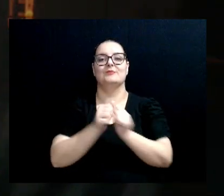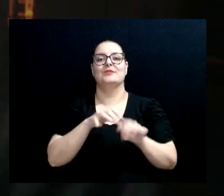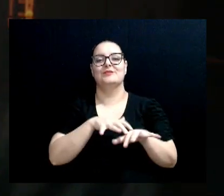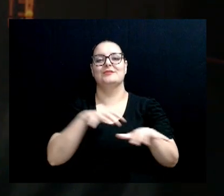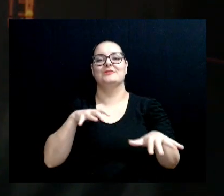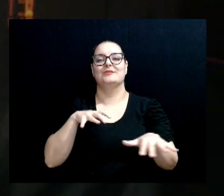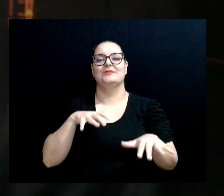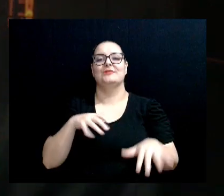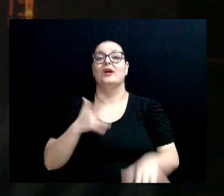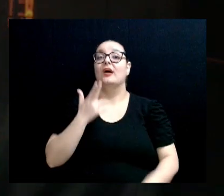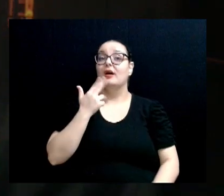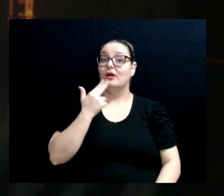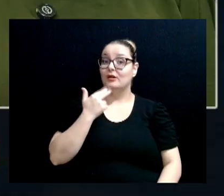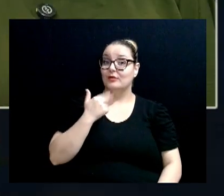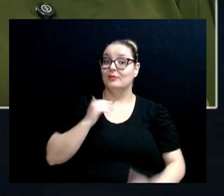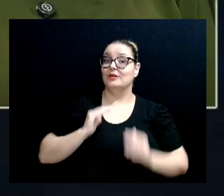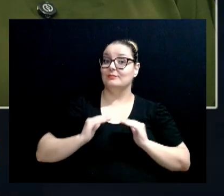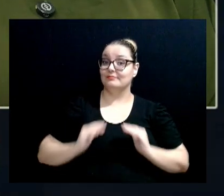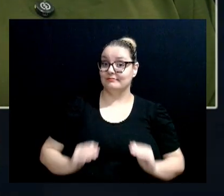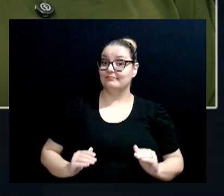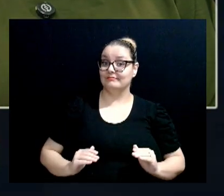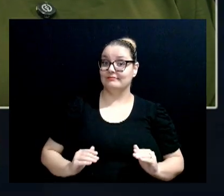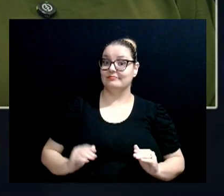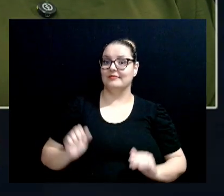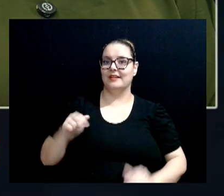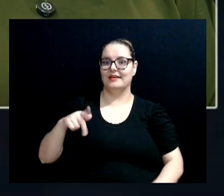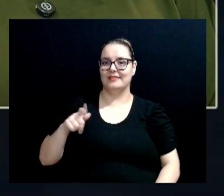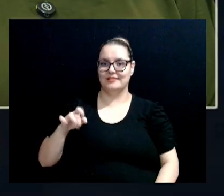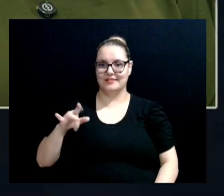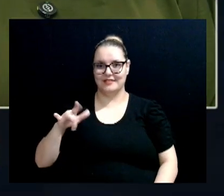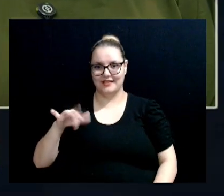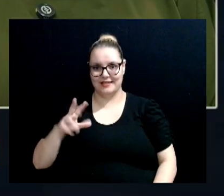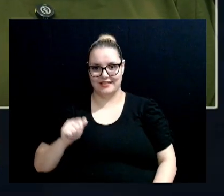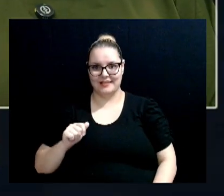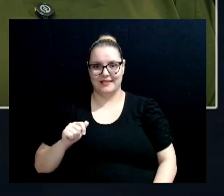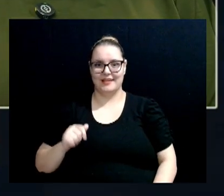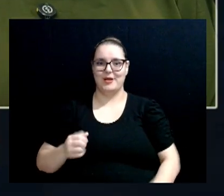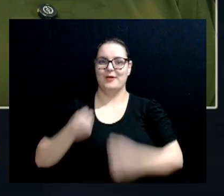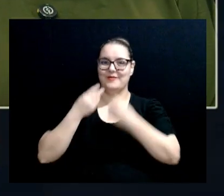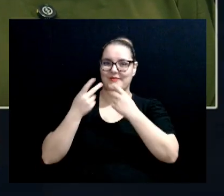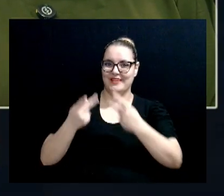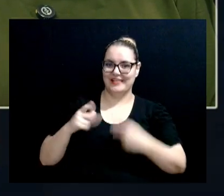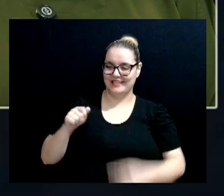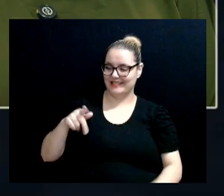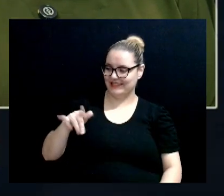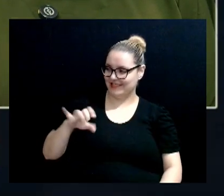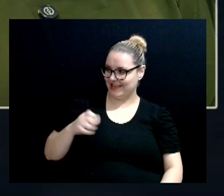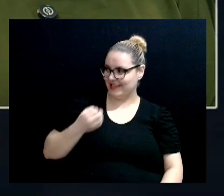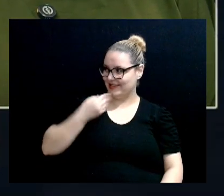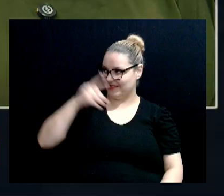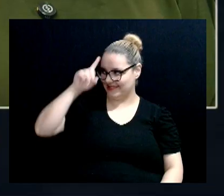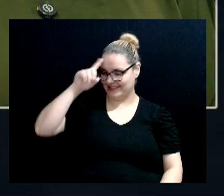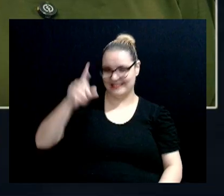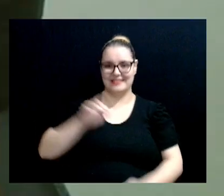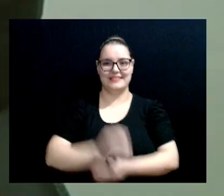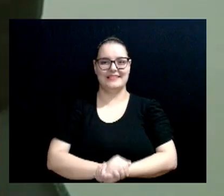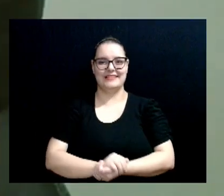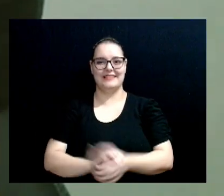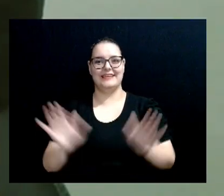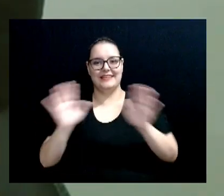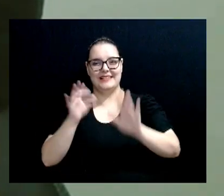nutricionista comportamental Angélica Gasparini. Seja muito bem-vinda, Angélica. Bom dia. Bom dia, obrigada